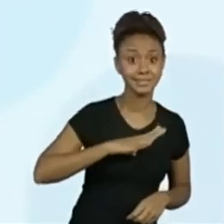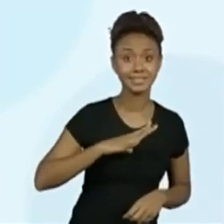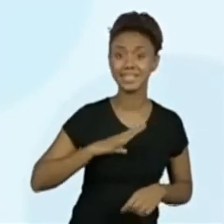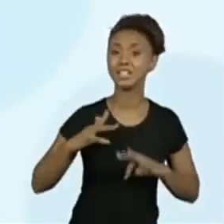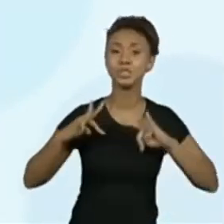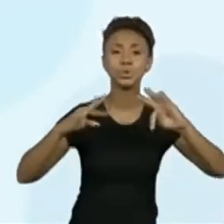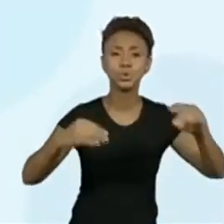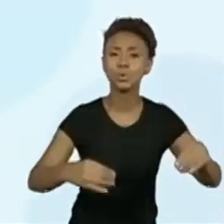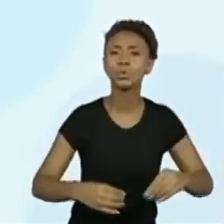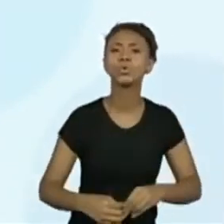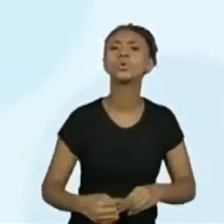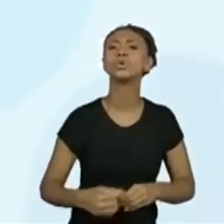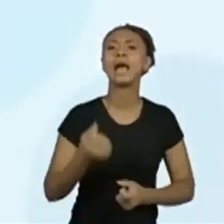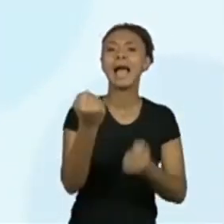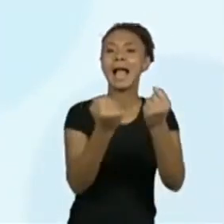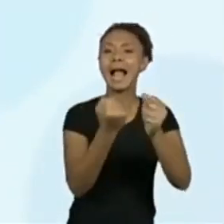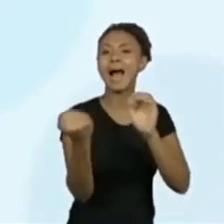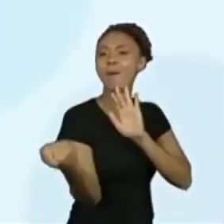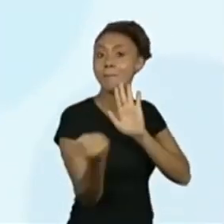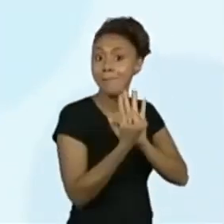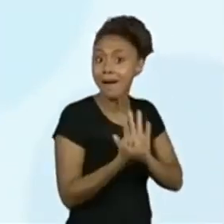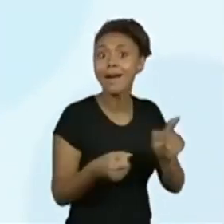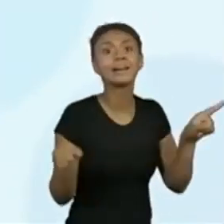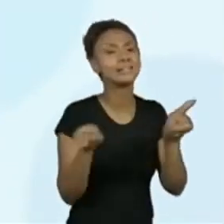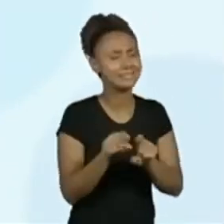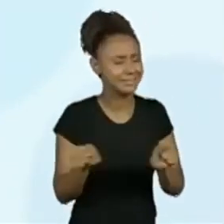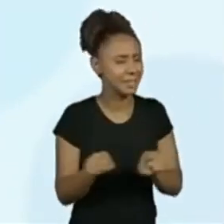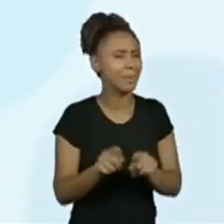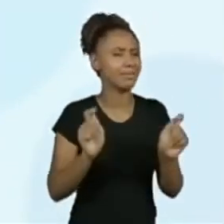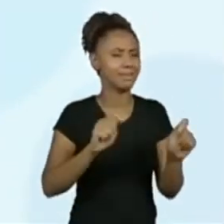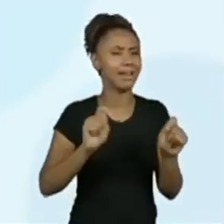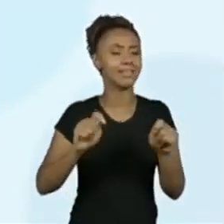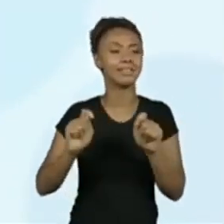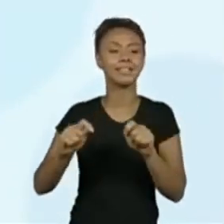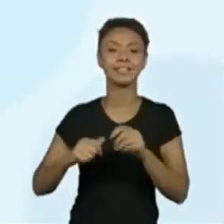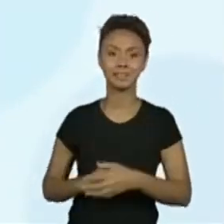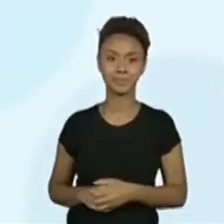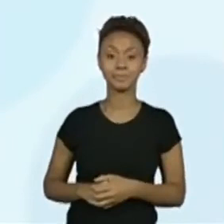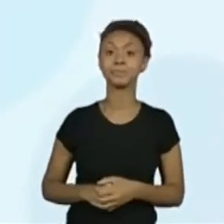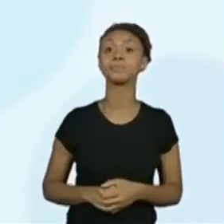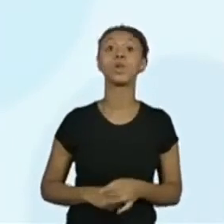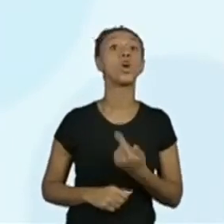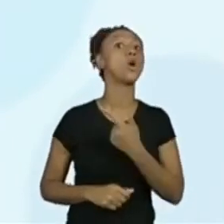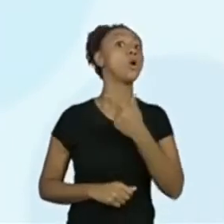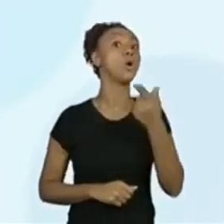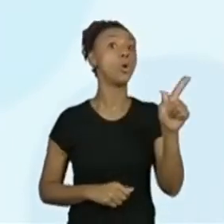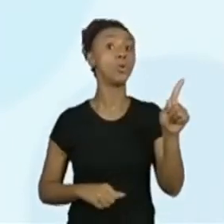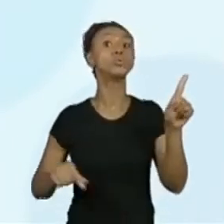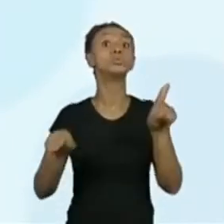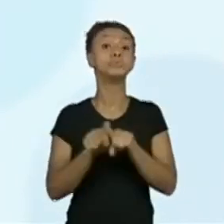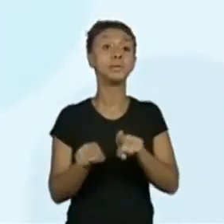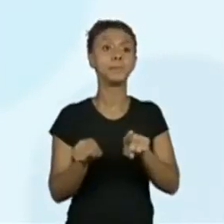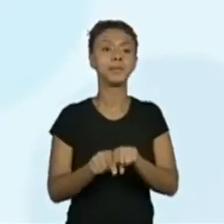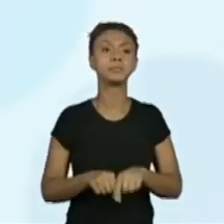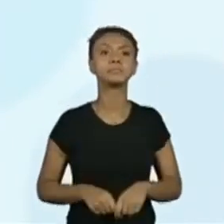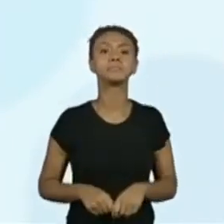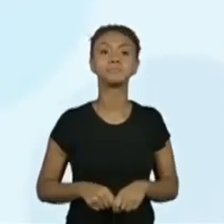tudo. Marca de carro, não é isso, professora? Sim, tem um monte várias de coisa. Coisas. Outra coisa, professora, que aconteceu